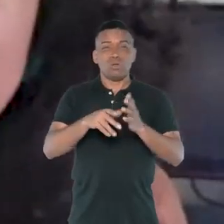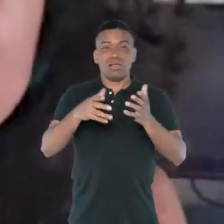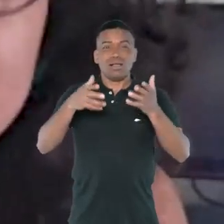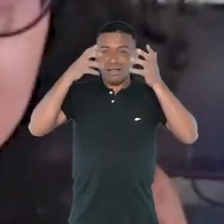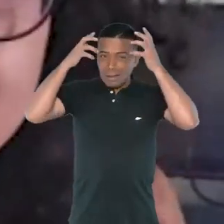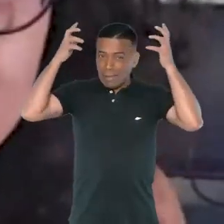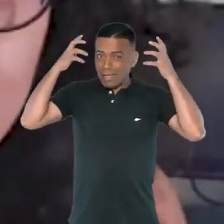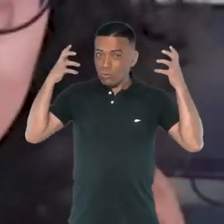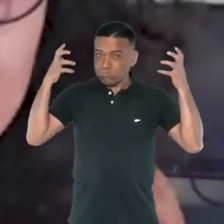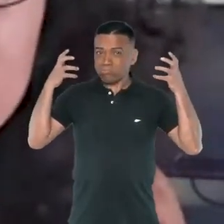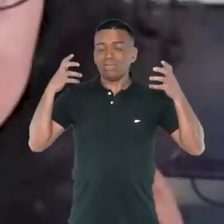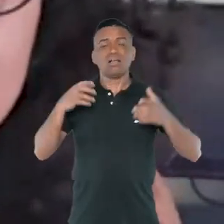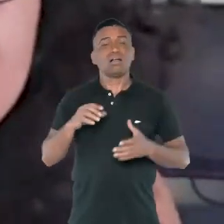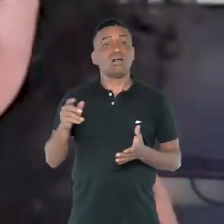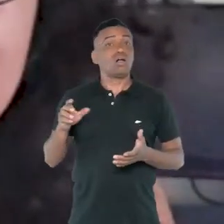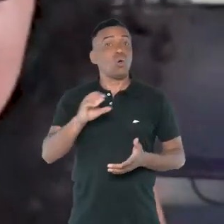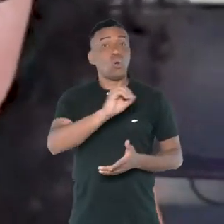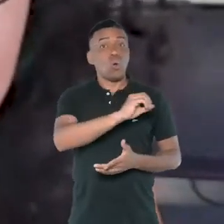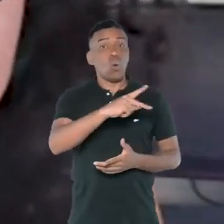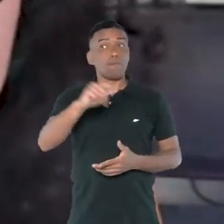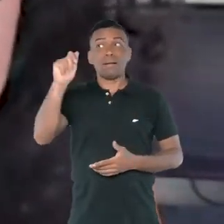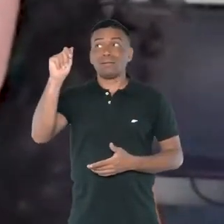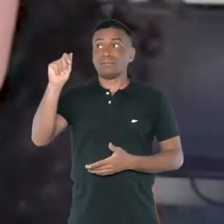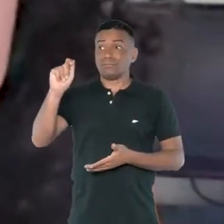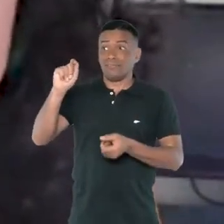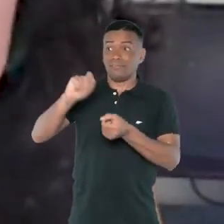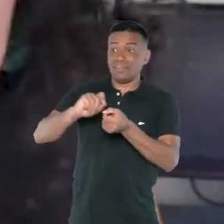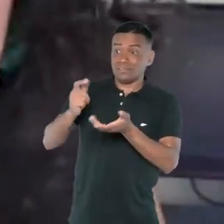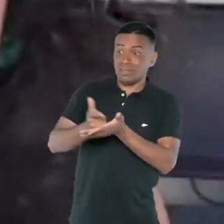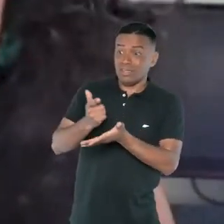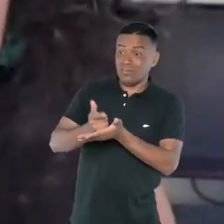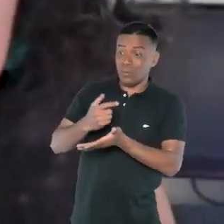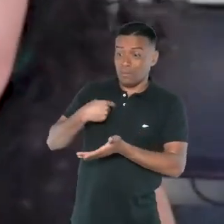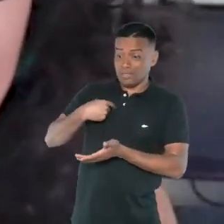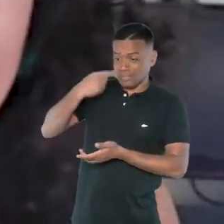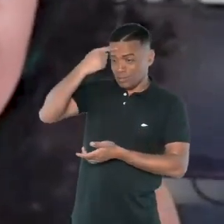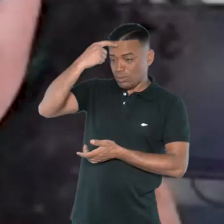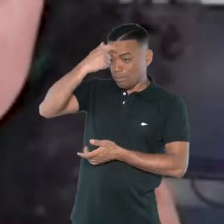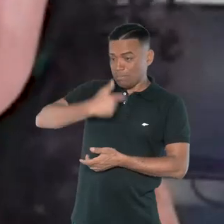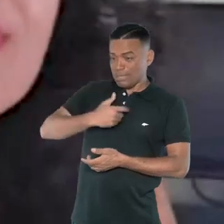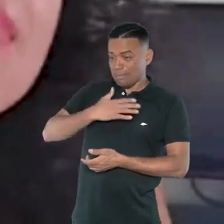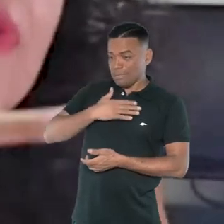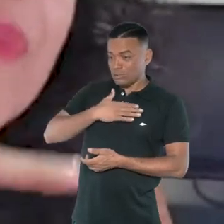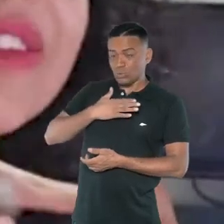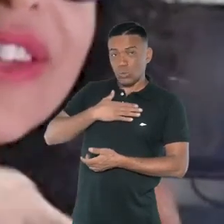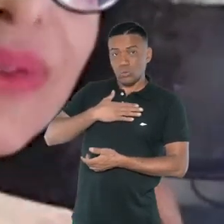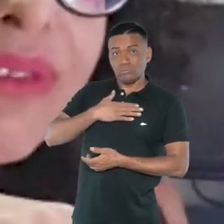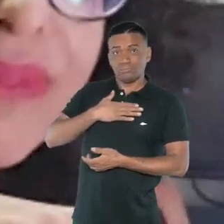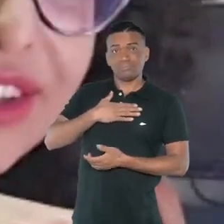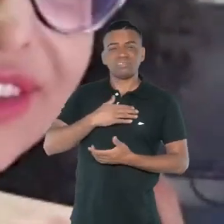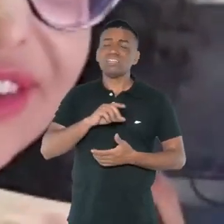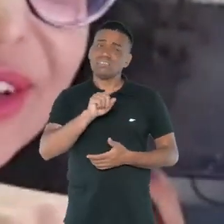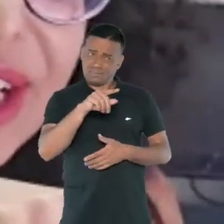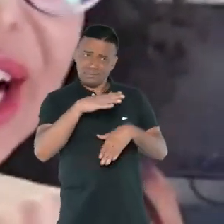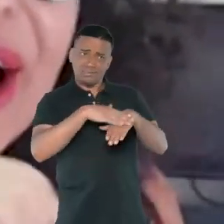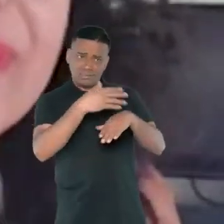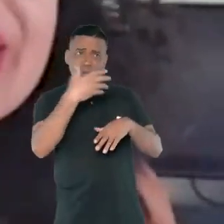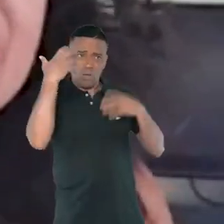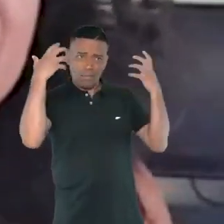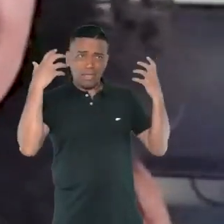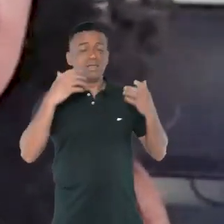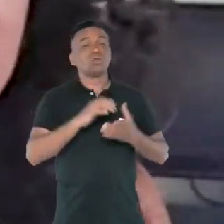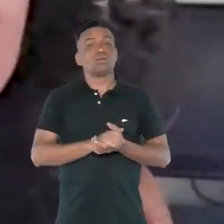um termo que é muito específico de pessoas que têm cabelo crespo e cacheado, eu falei, opa, eu fiz o livro pensando em mim,